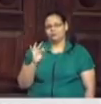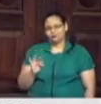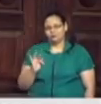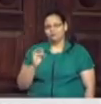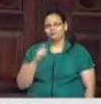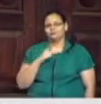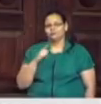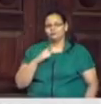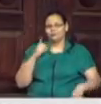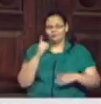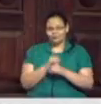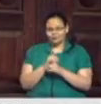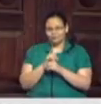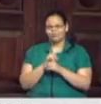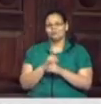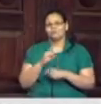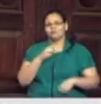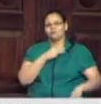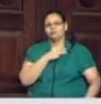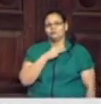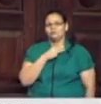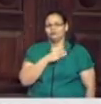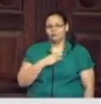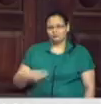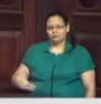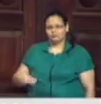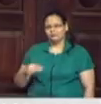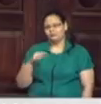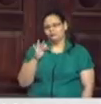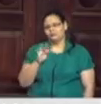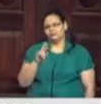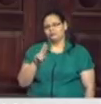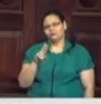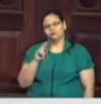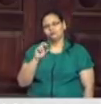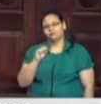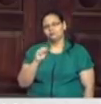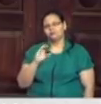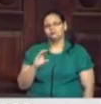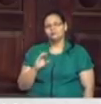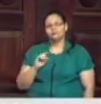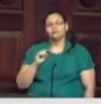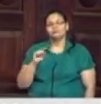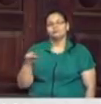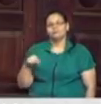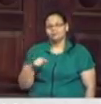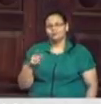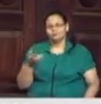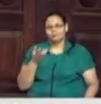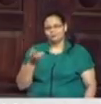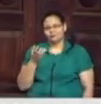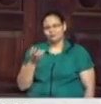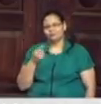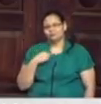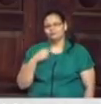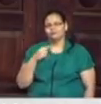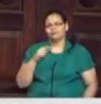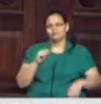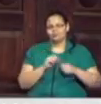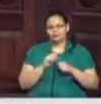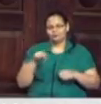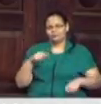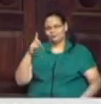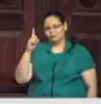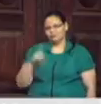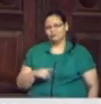ministro Fux com a ANP, com o governo do estado. Nós queremos fazer valer o nosso direito.